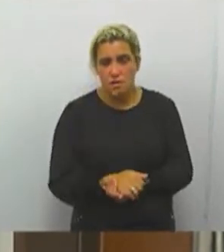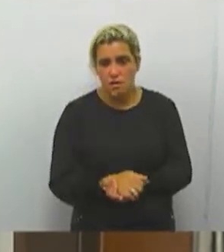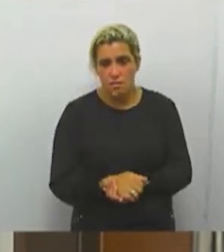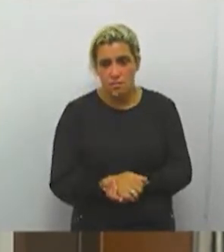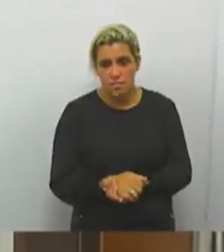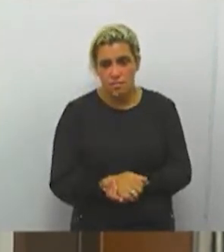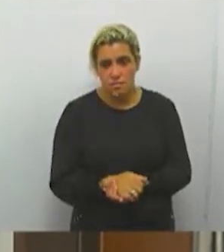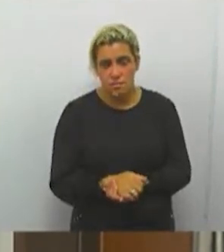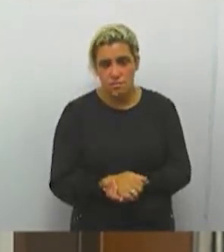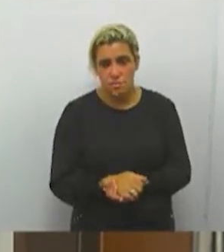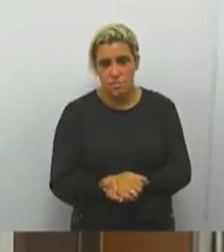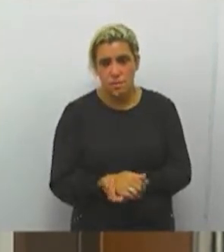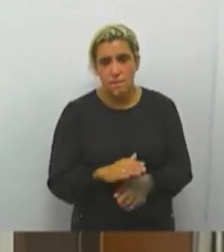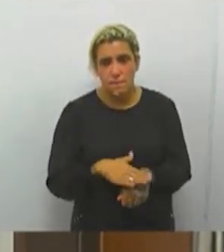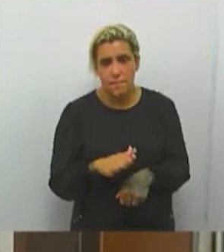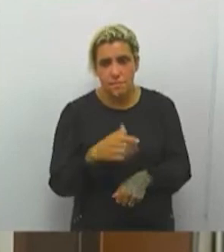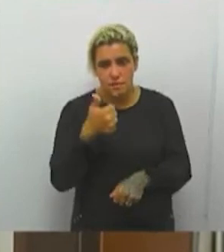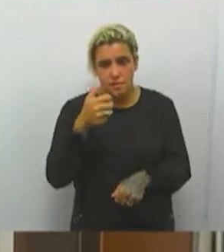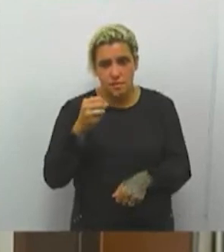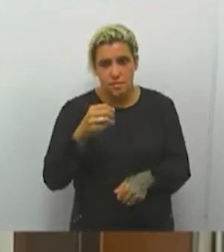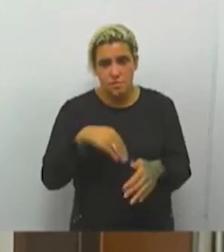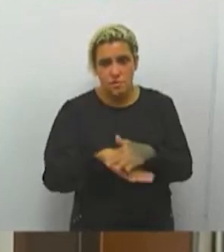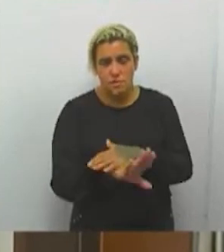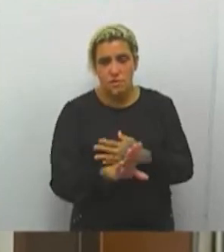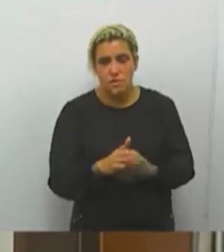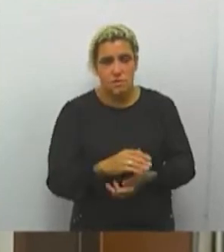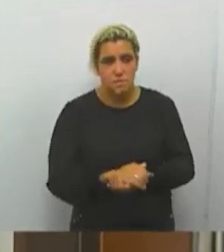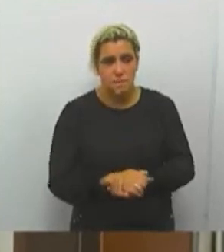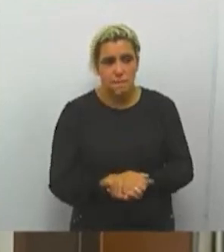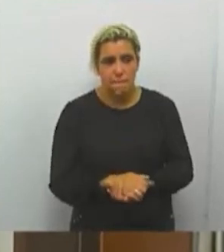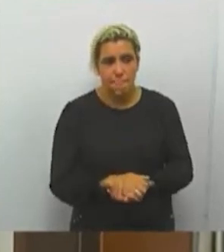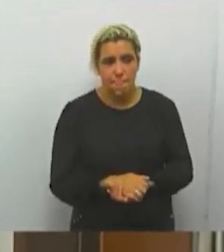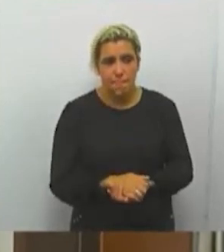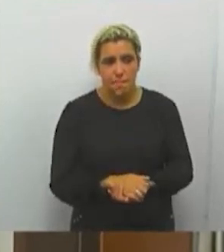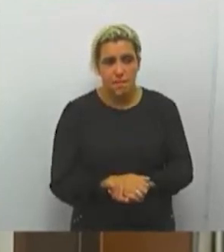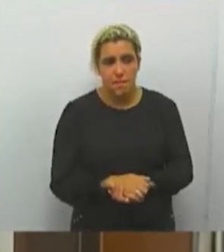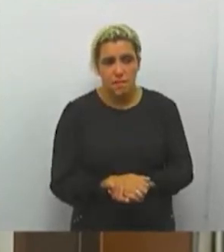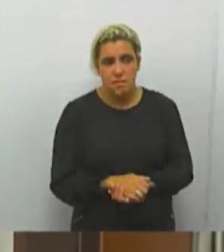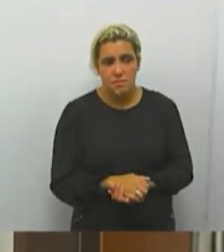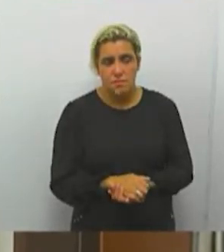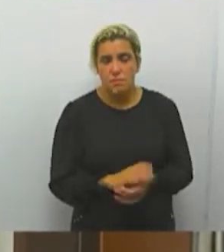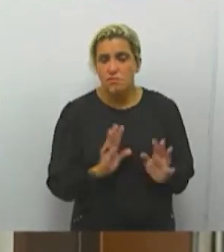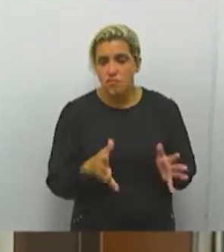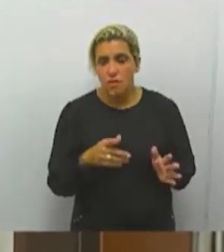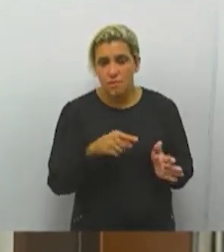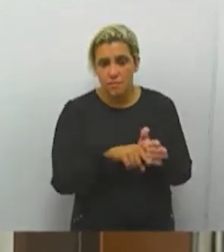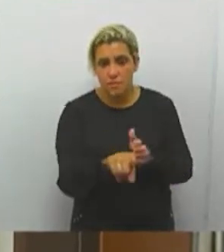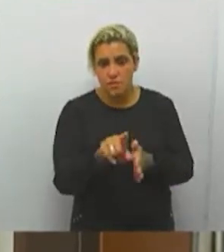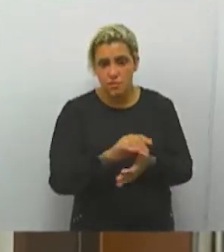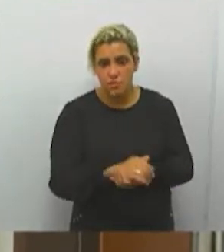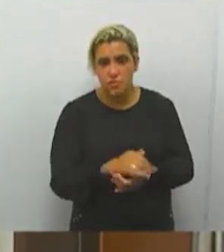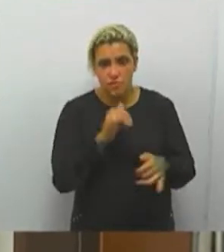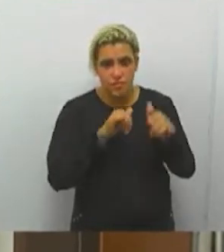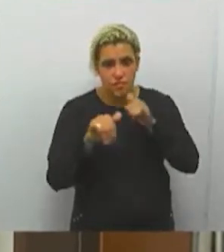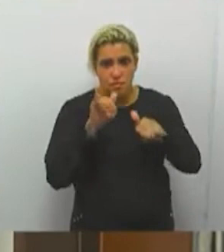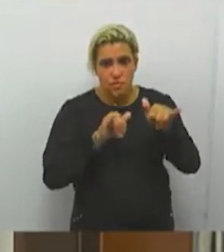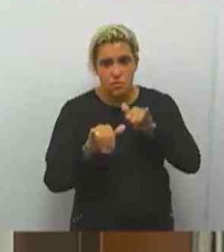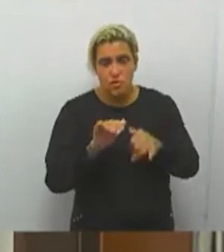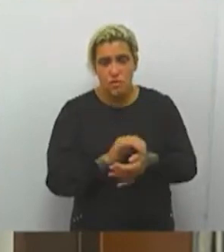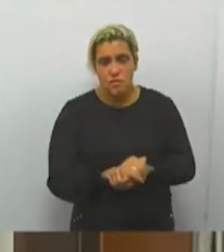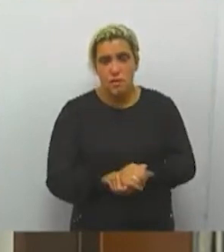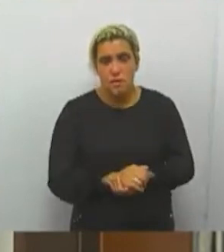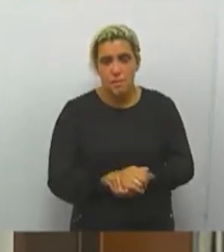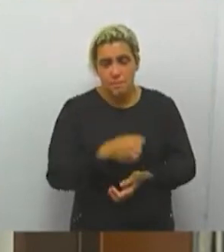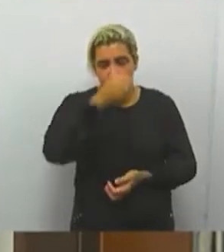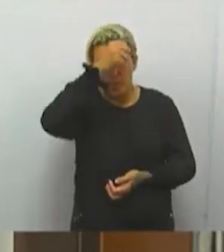remunerados mas os outros 10 est estarão na suplência então eu já pedi informações da prefeitura Eu sei que